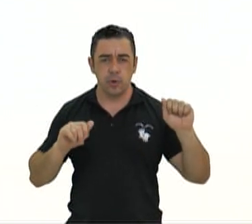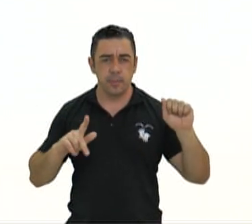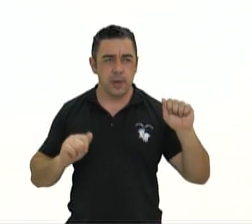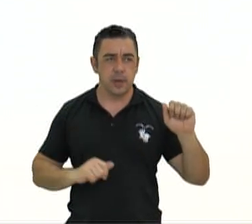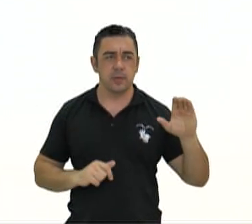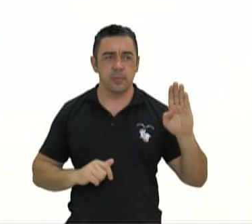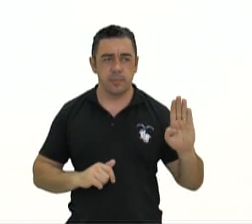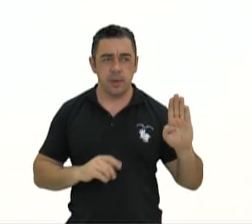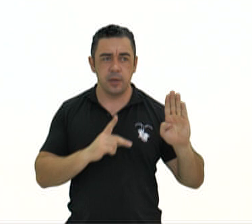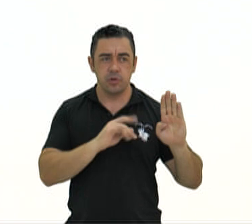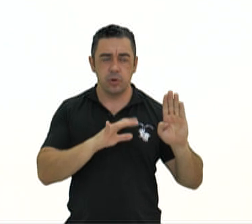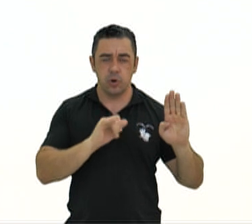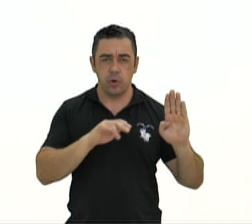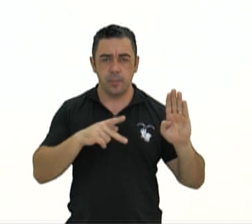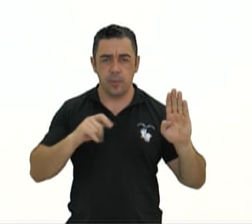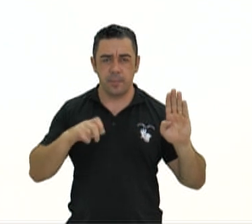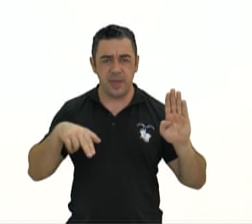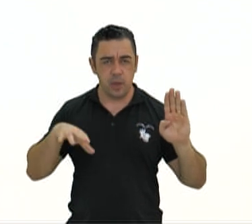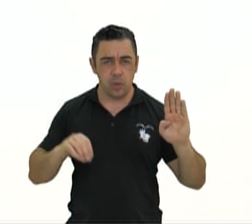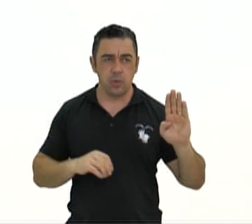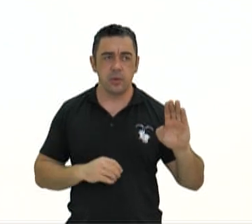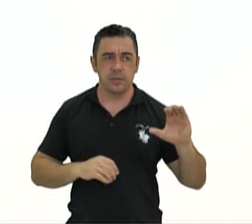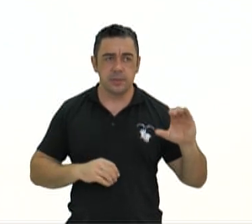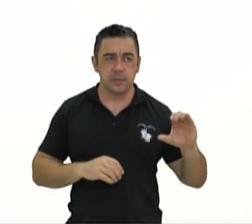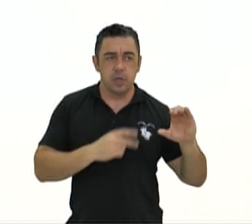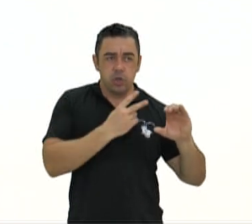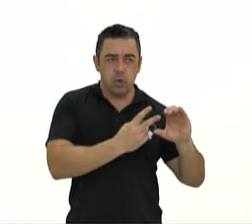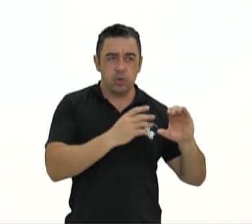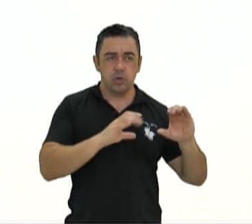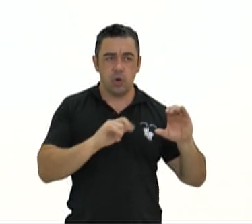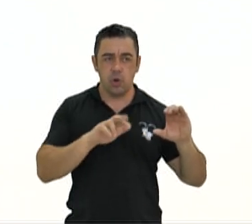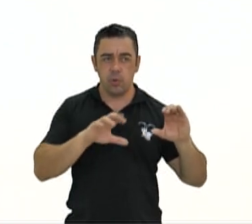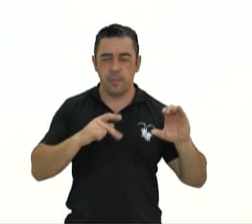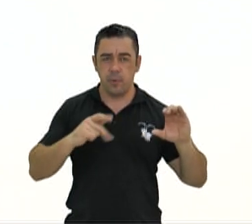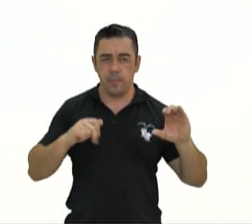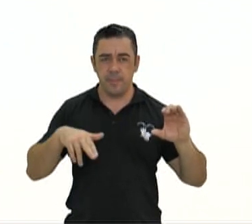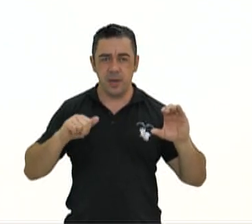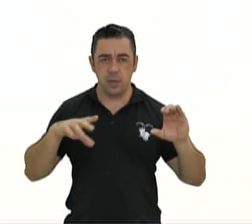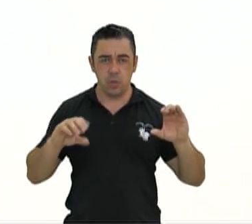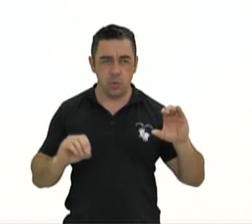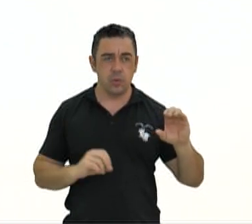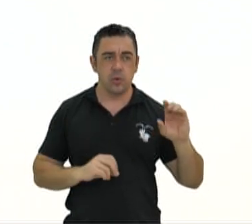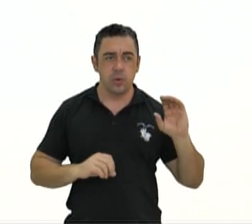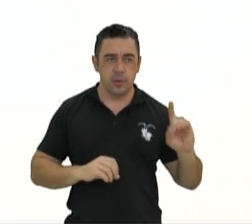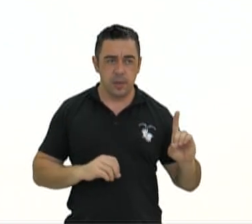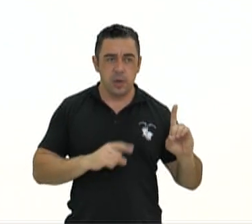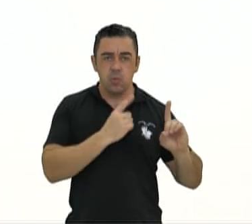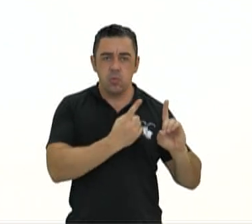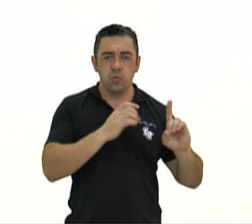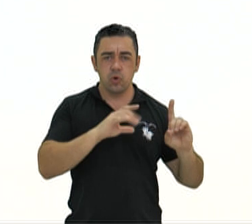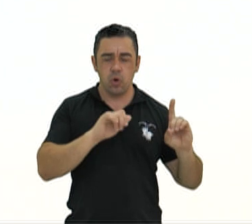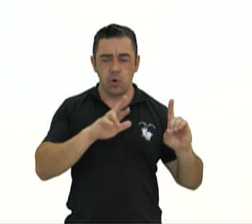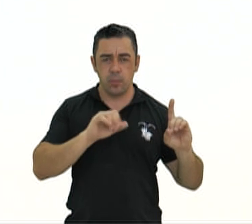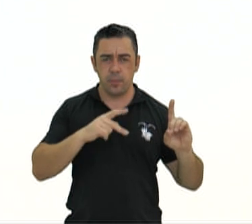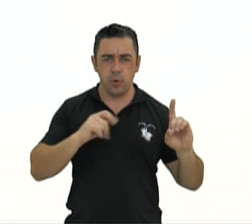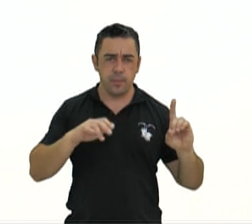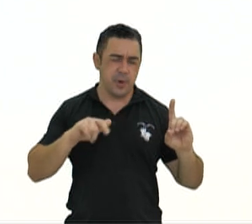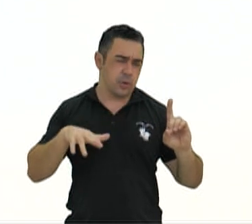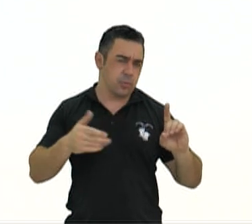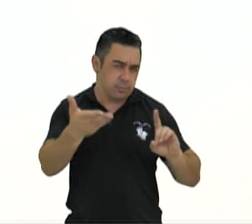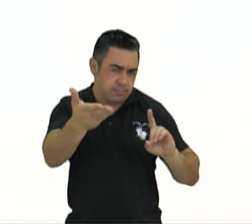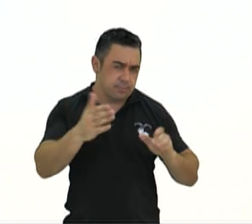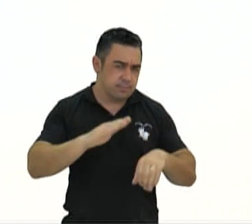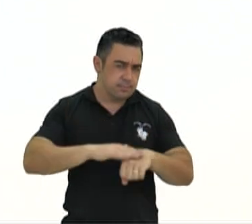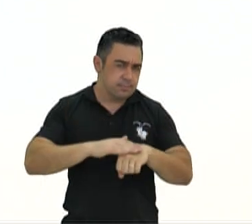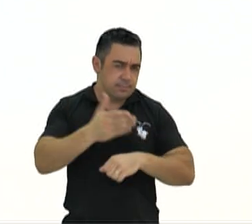B, dicloropropeno. Letra C, 2-cloropropano. Letra D, 1-cloropropano. Agora é com você.